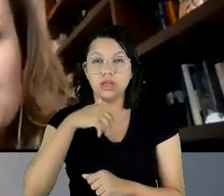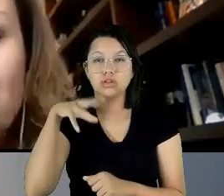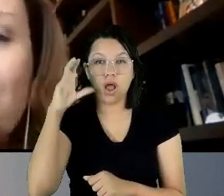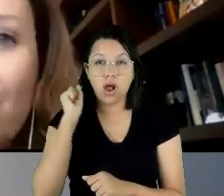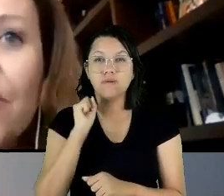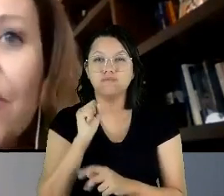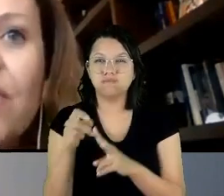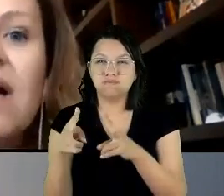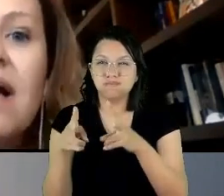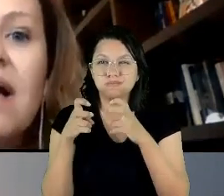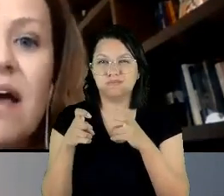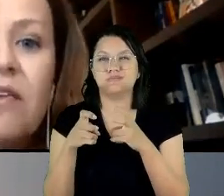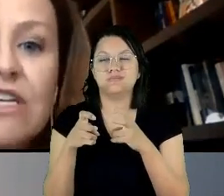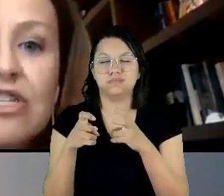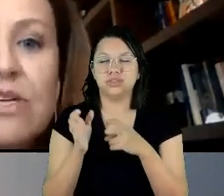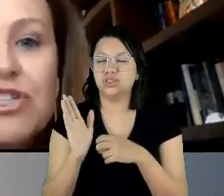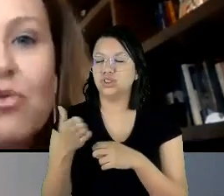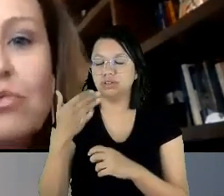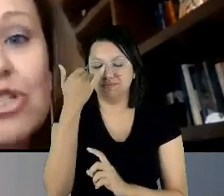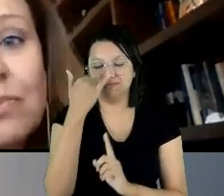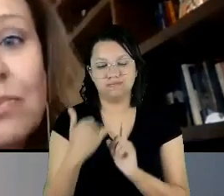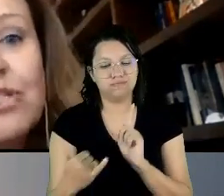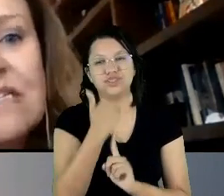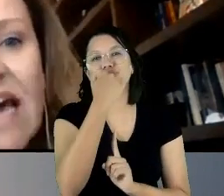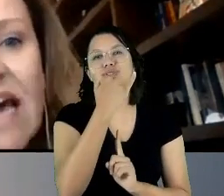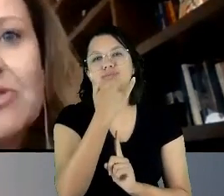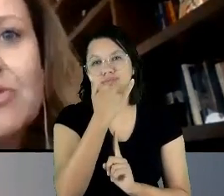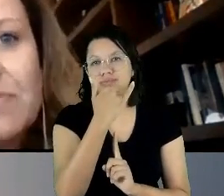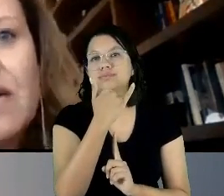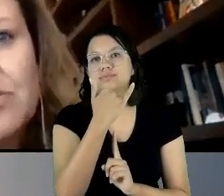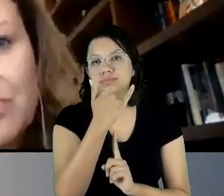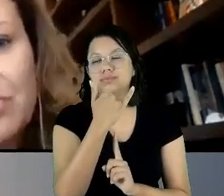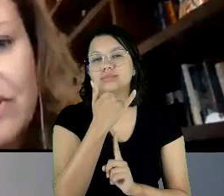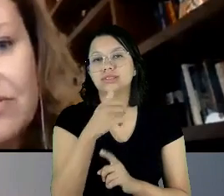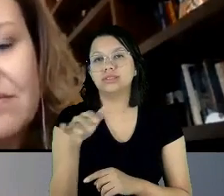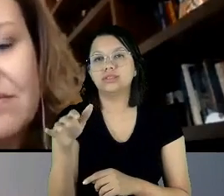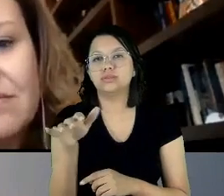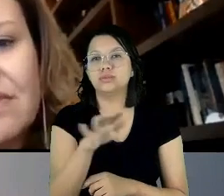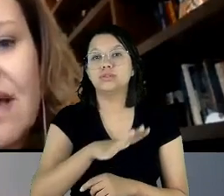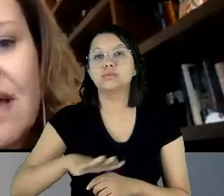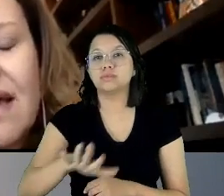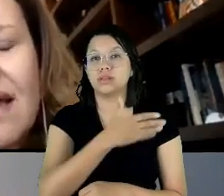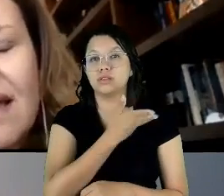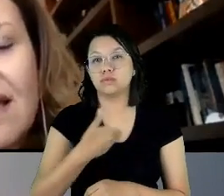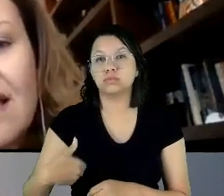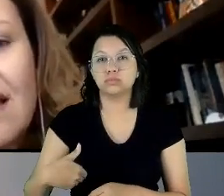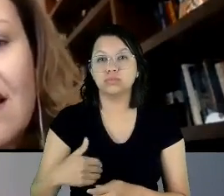reconhecem que já foram vítimas de algum tipo de assédio no espaço público.